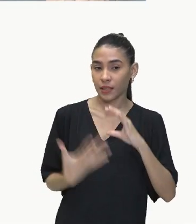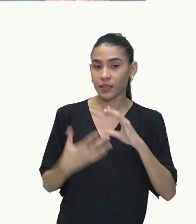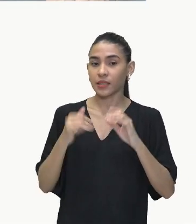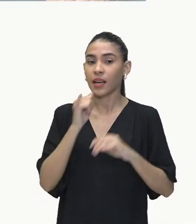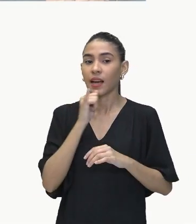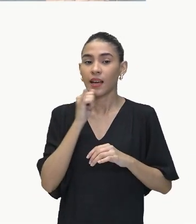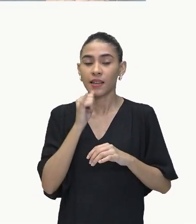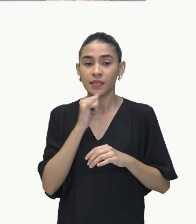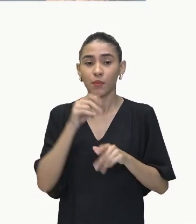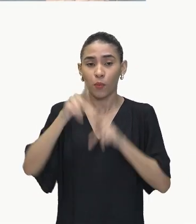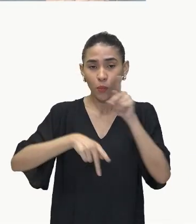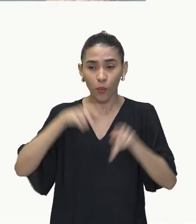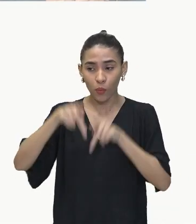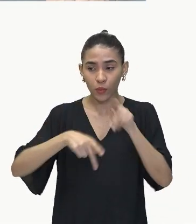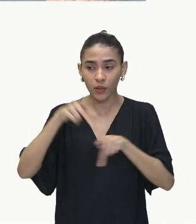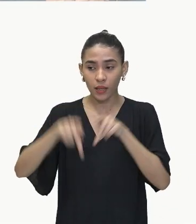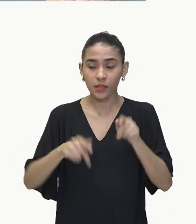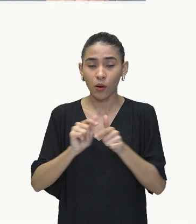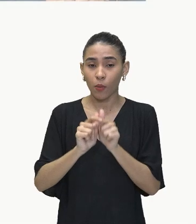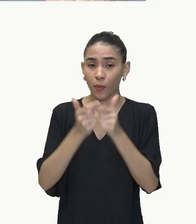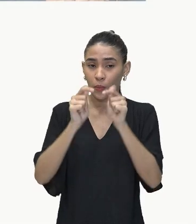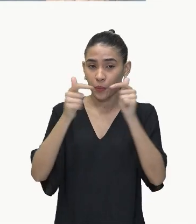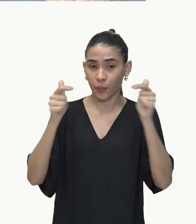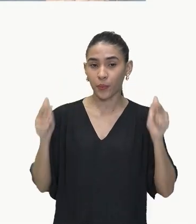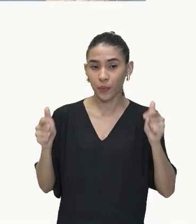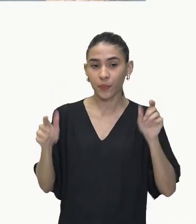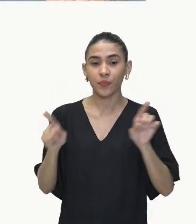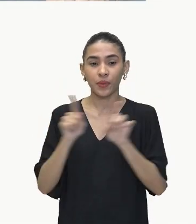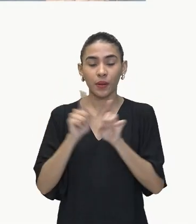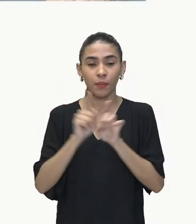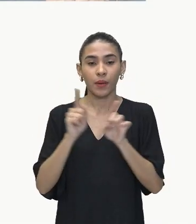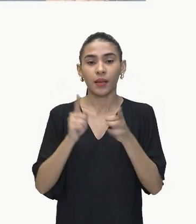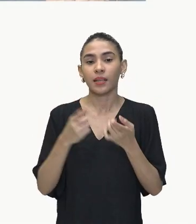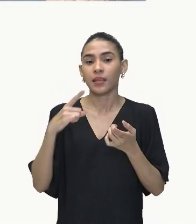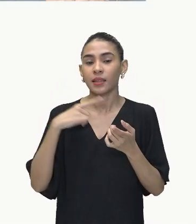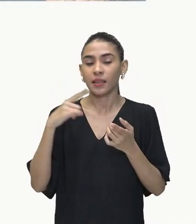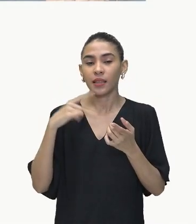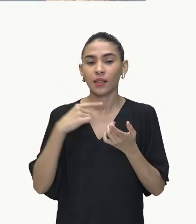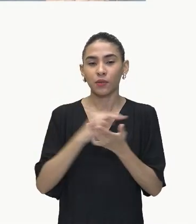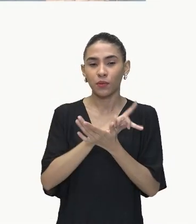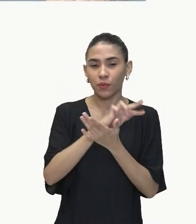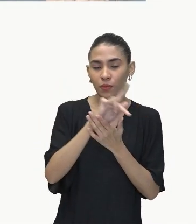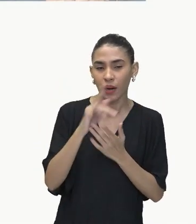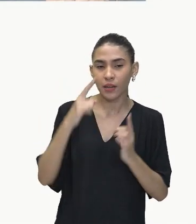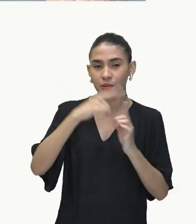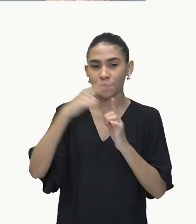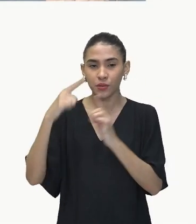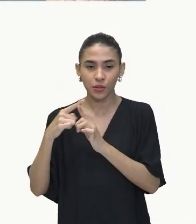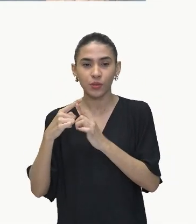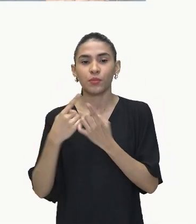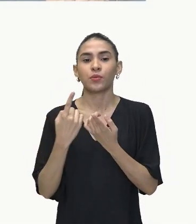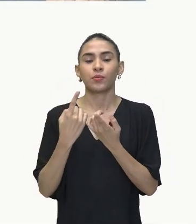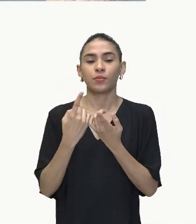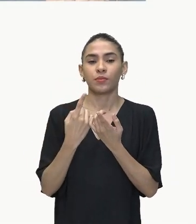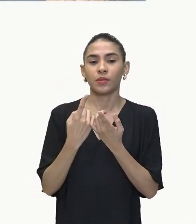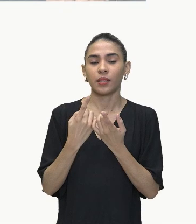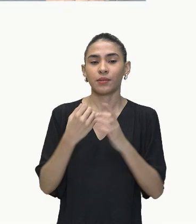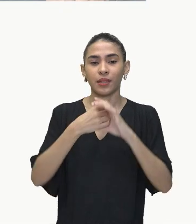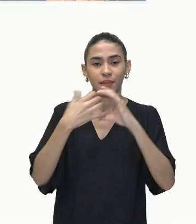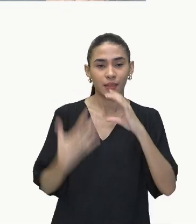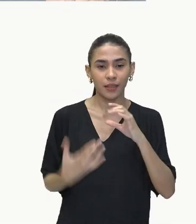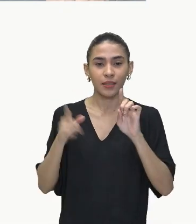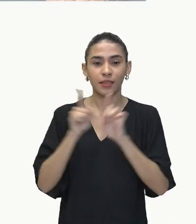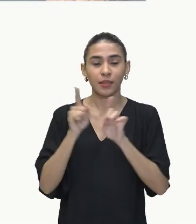densidade populacional, obviamente, complexas redes de transporte e infraestrutura e uma significativa